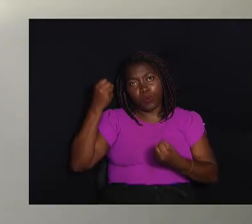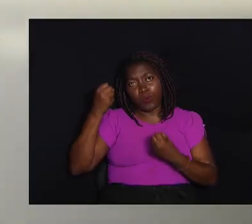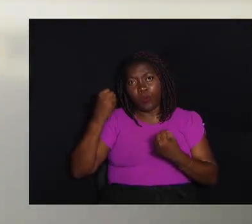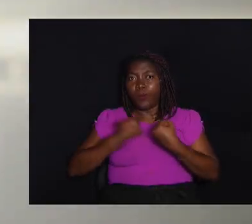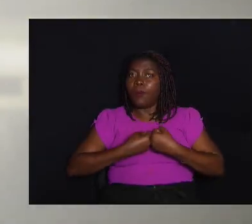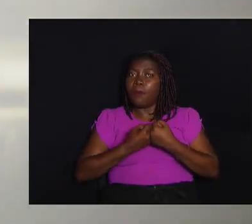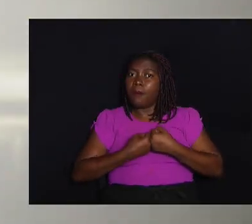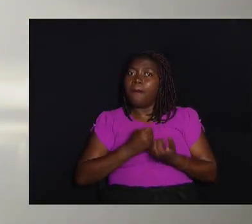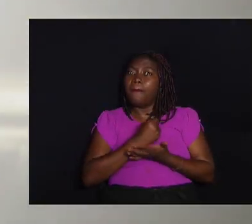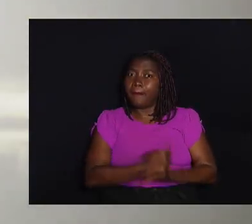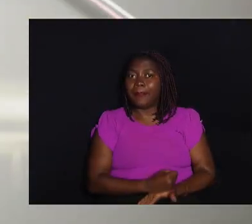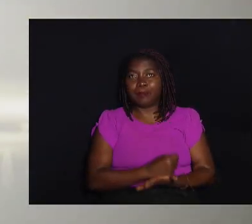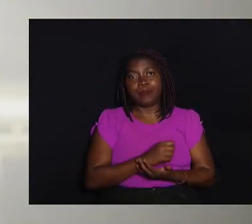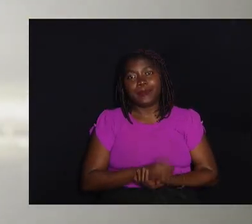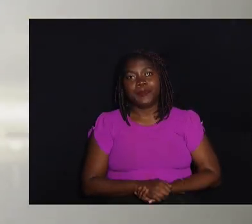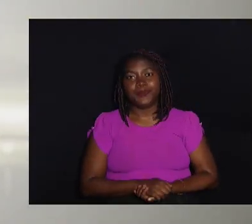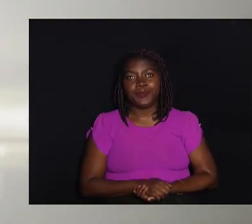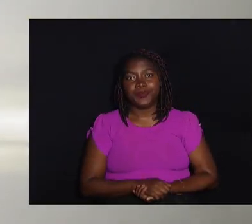articulação.